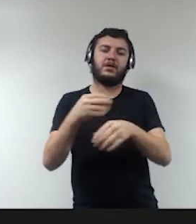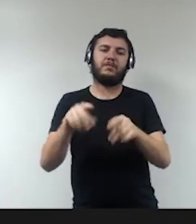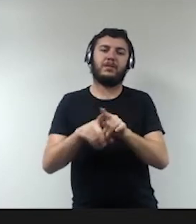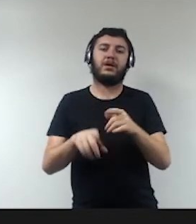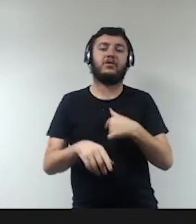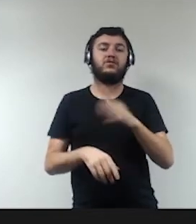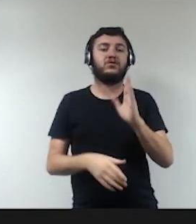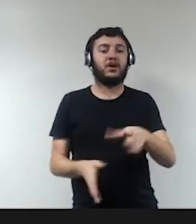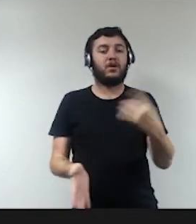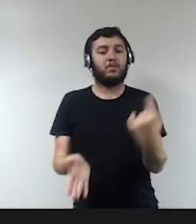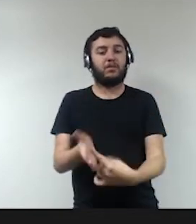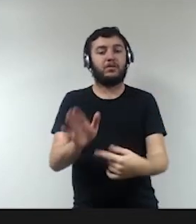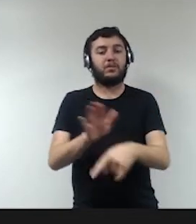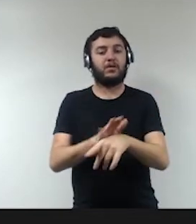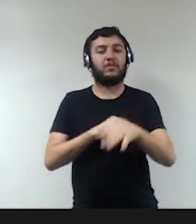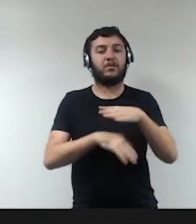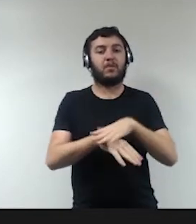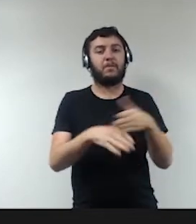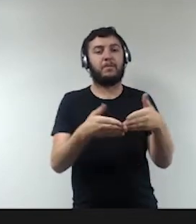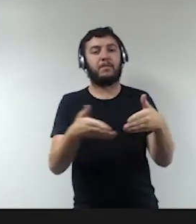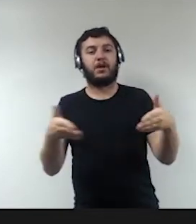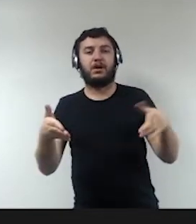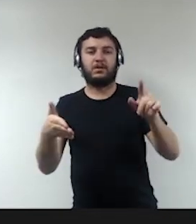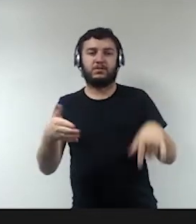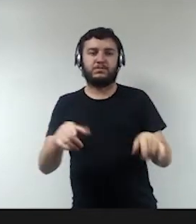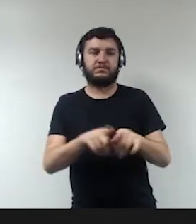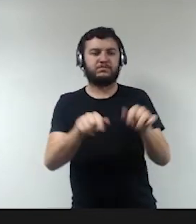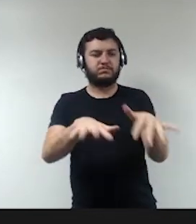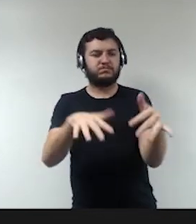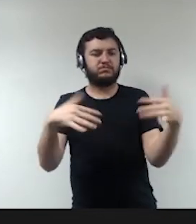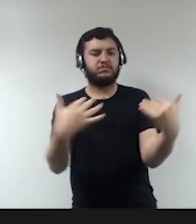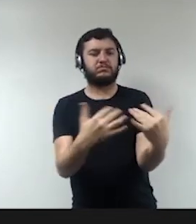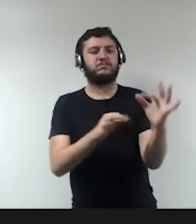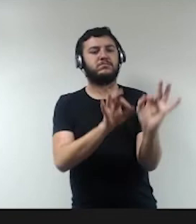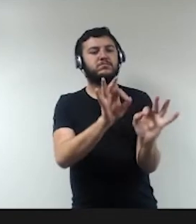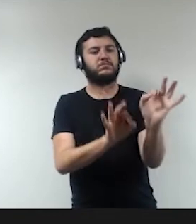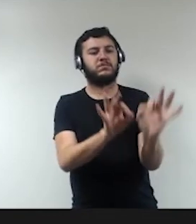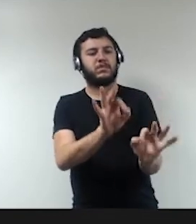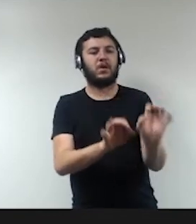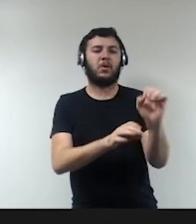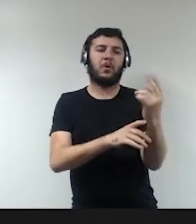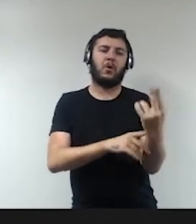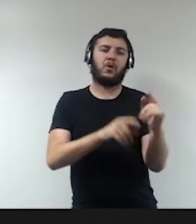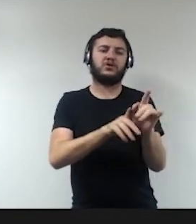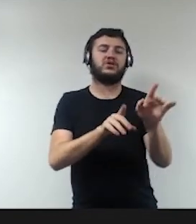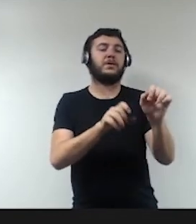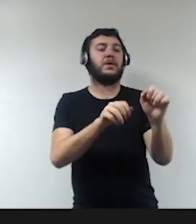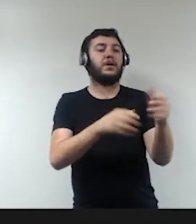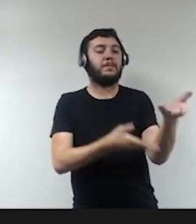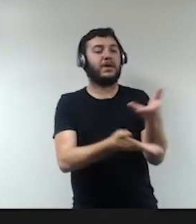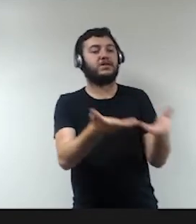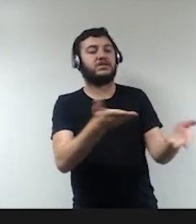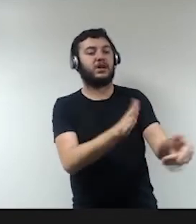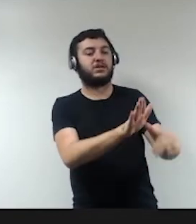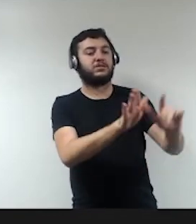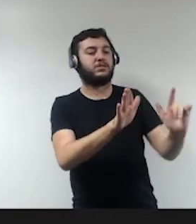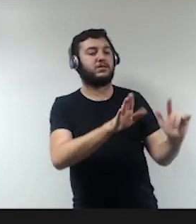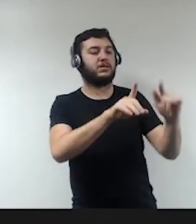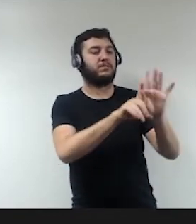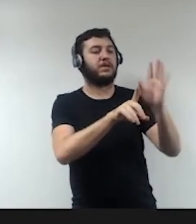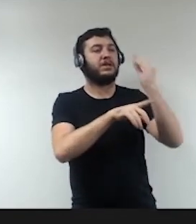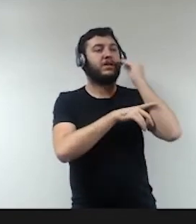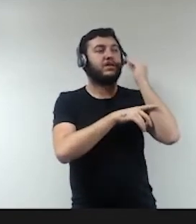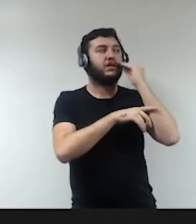num prazo muito enxuto essa audiência preparatória, né, ou de pré-mediação, tentando trazer todos